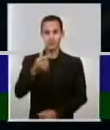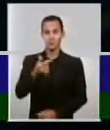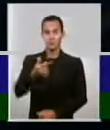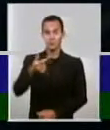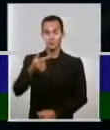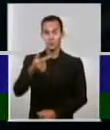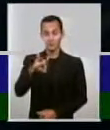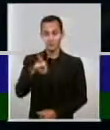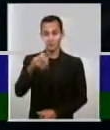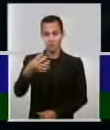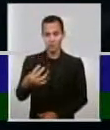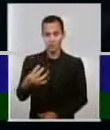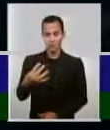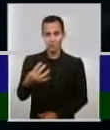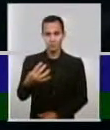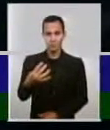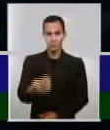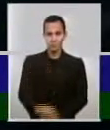160,